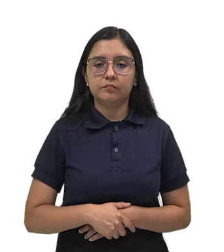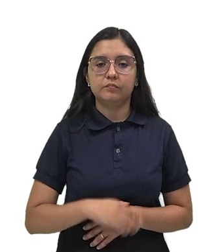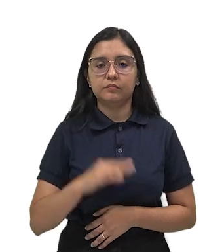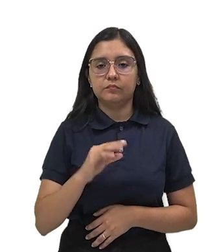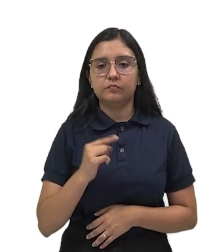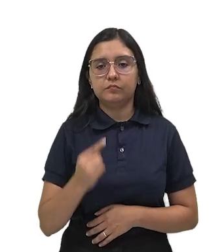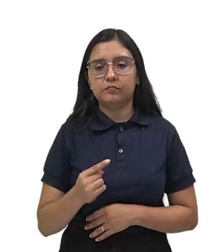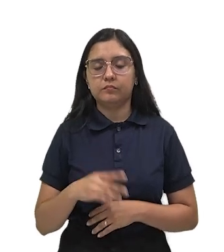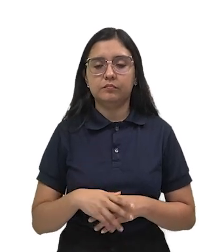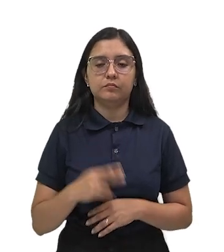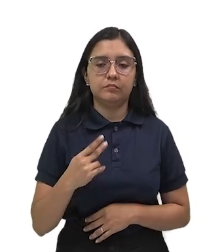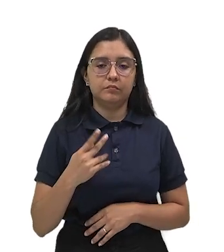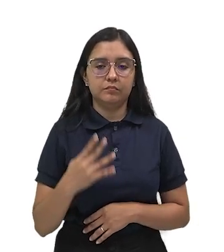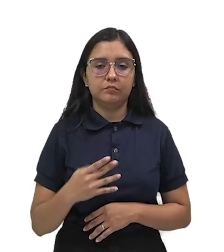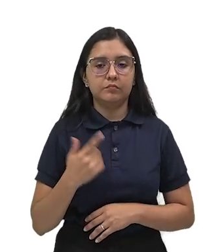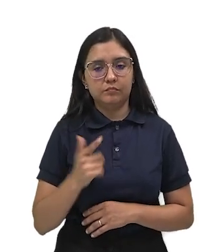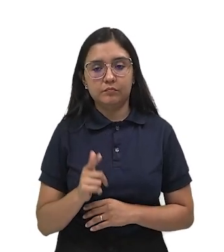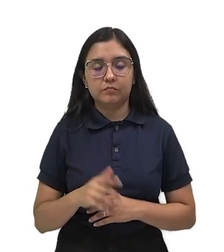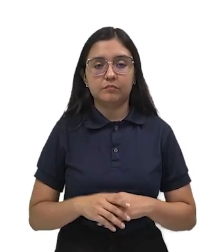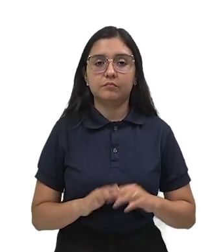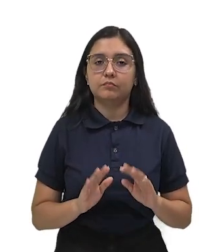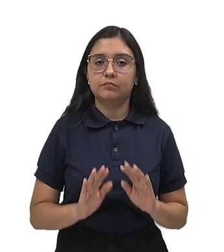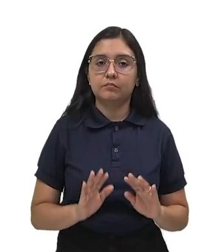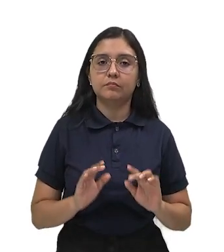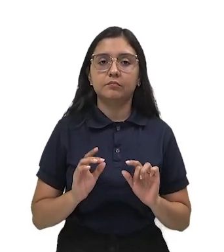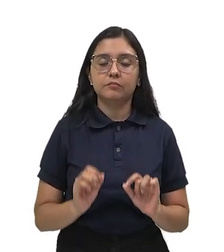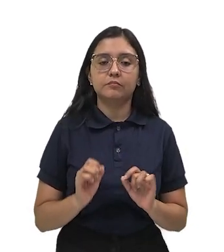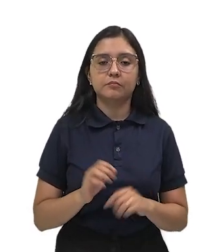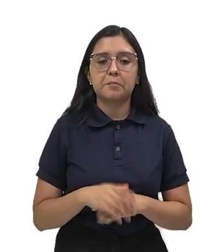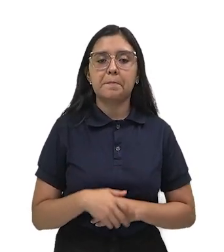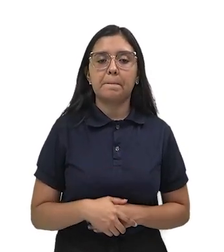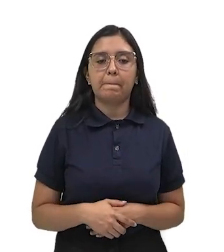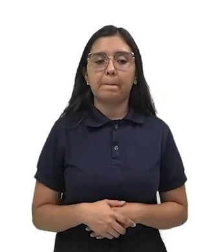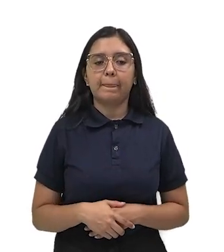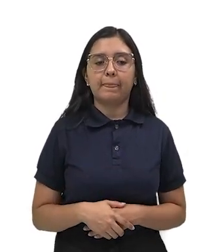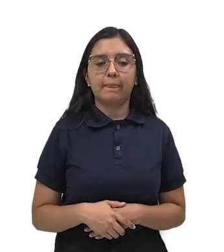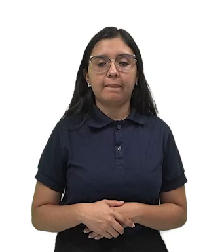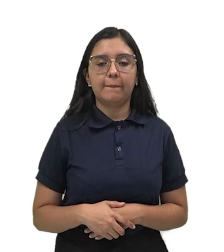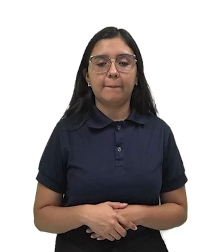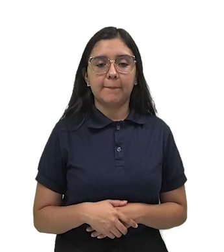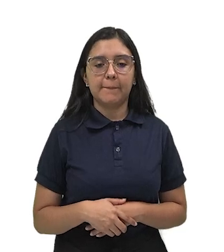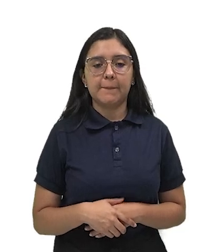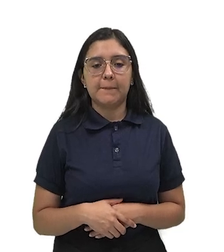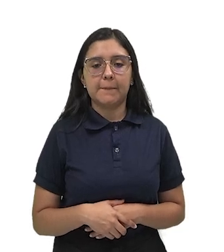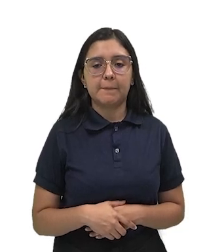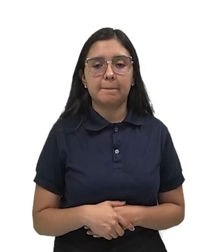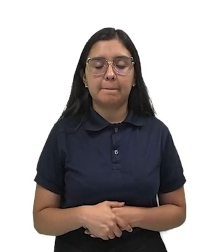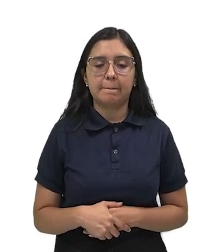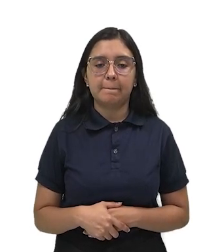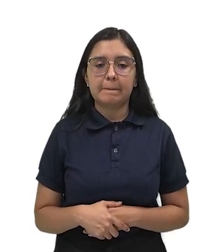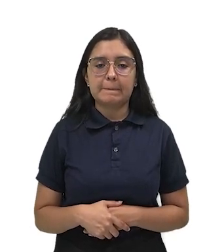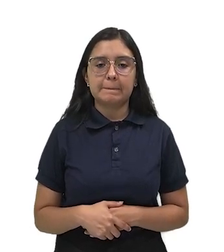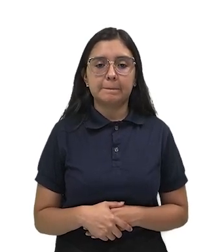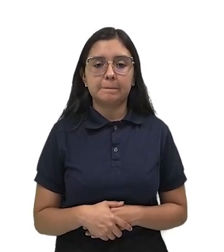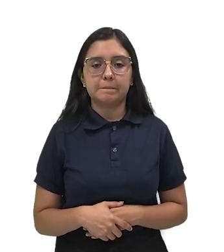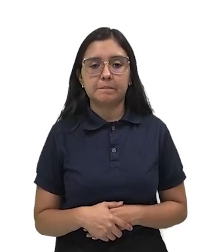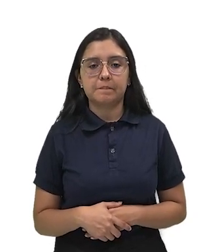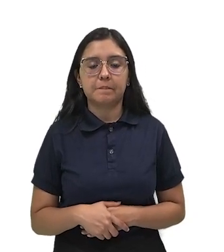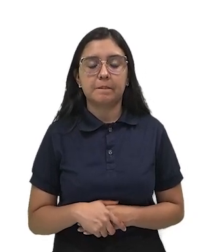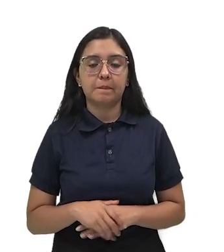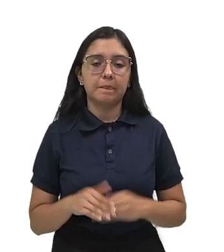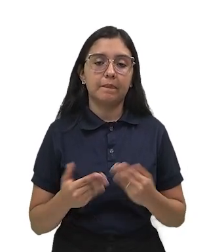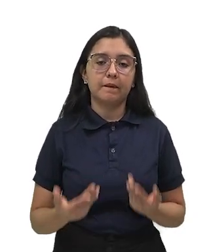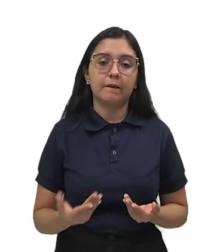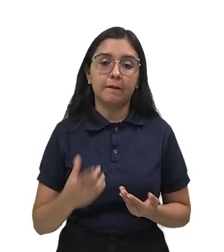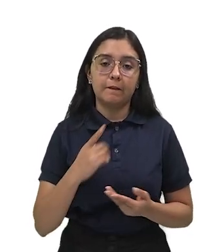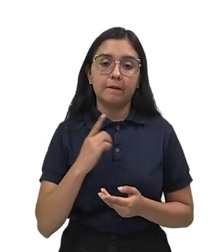C1, P4 é outra situação. Só que vai dar muito grande, e aí é quando entra a